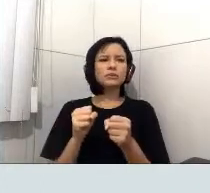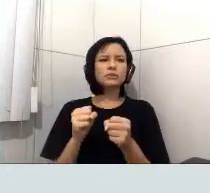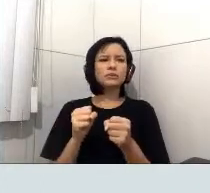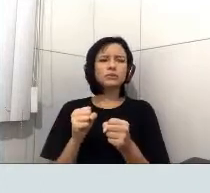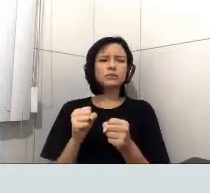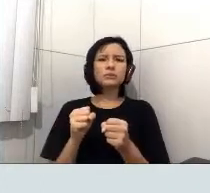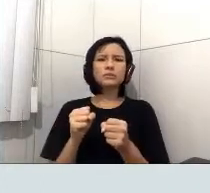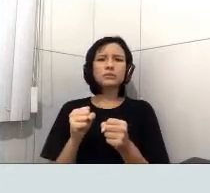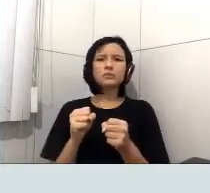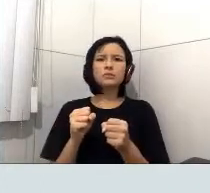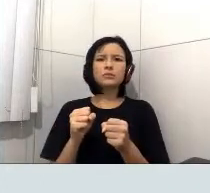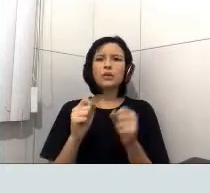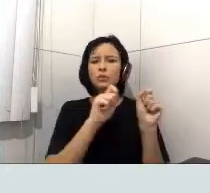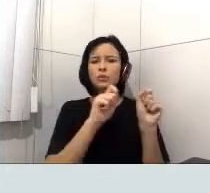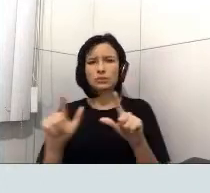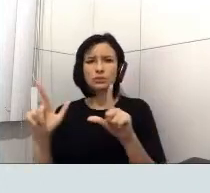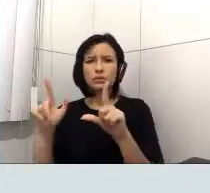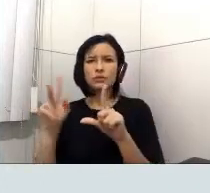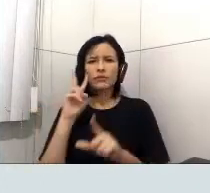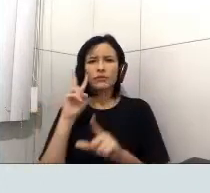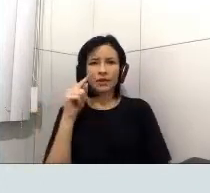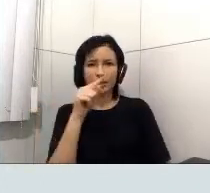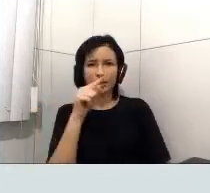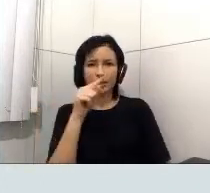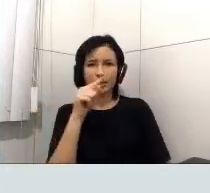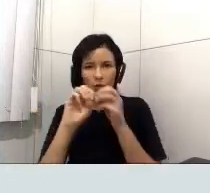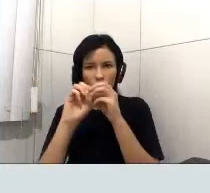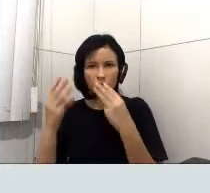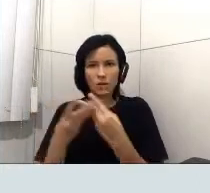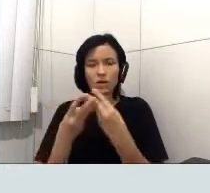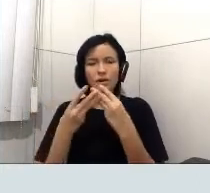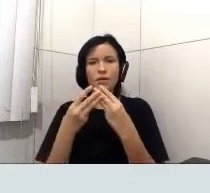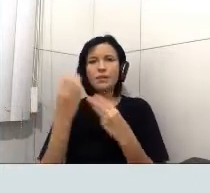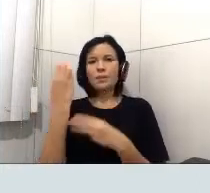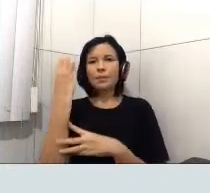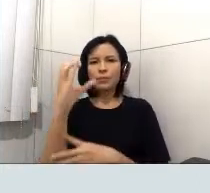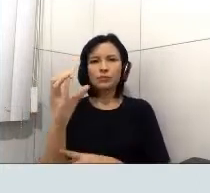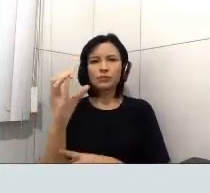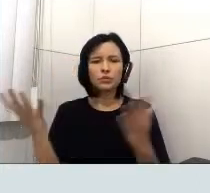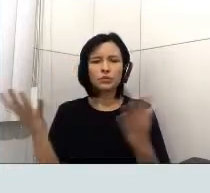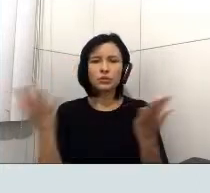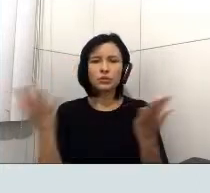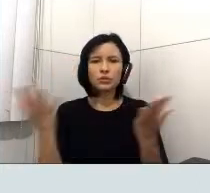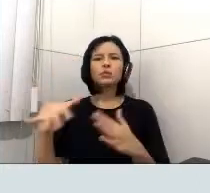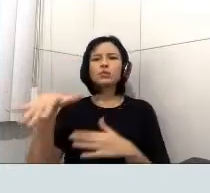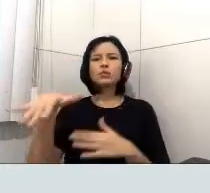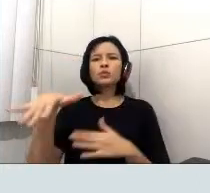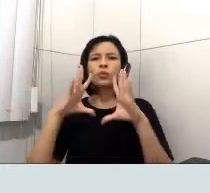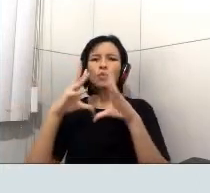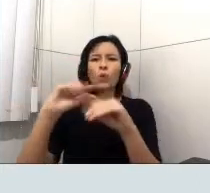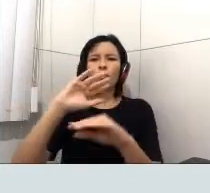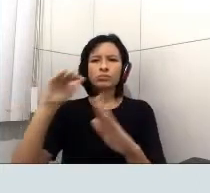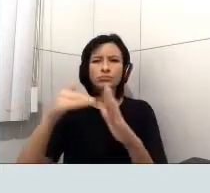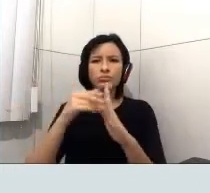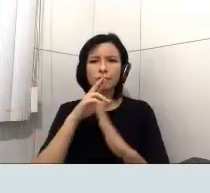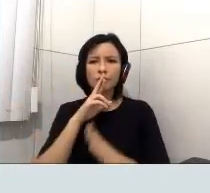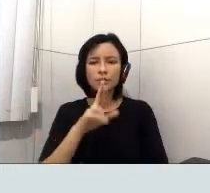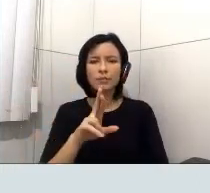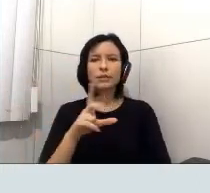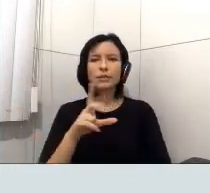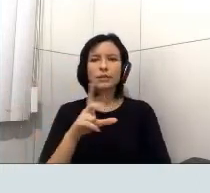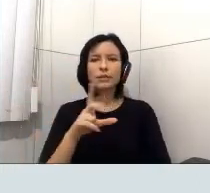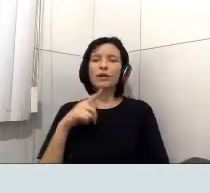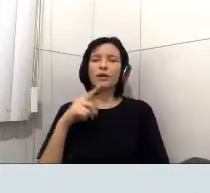slide, esse slide que eu vou postar para vocês responderem. Classifique com